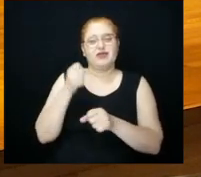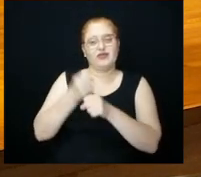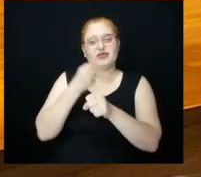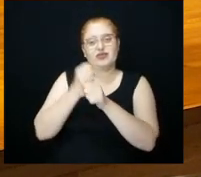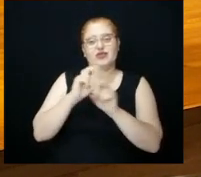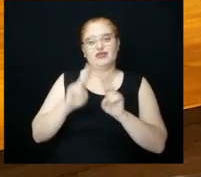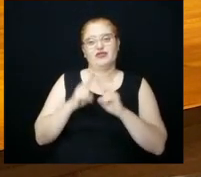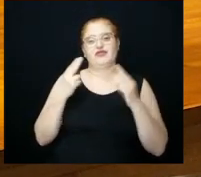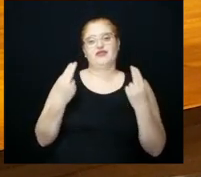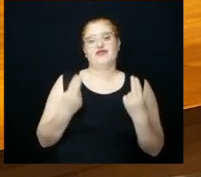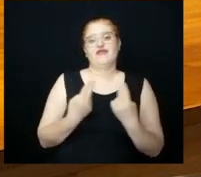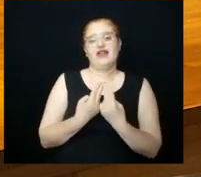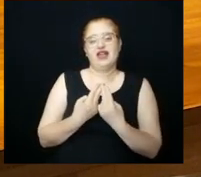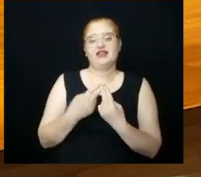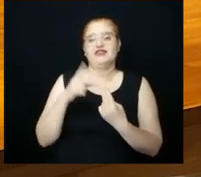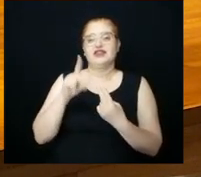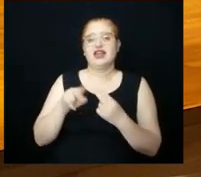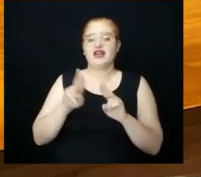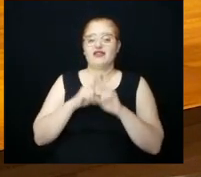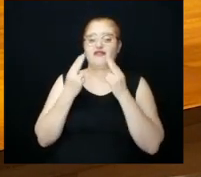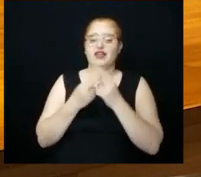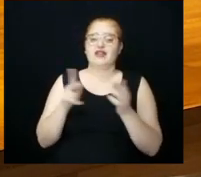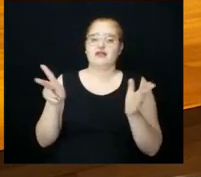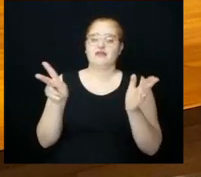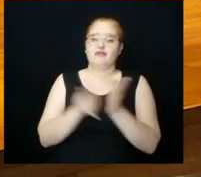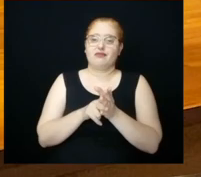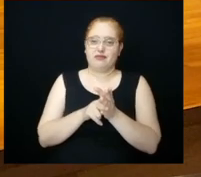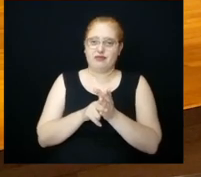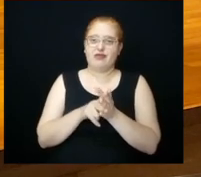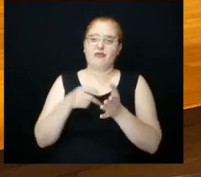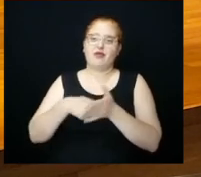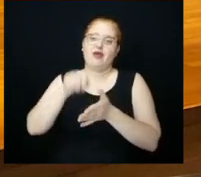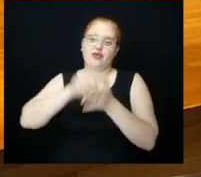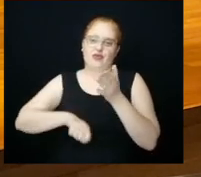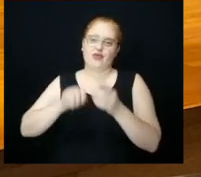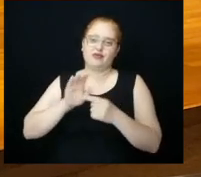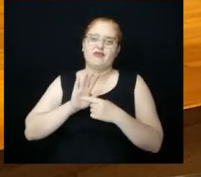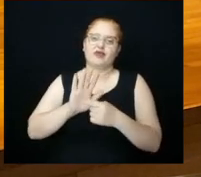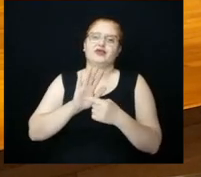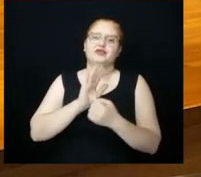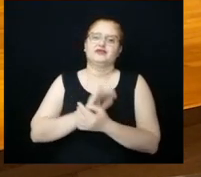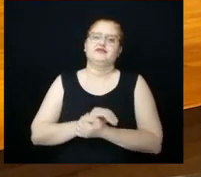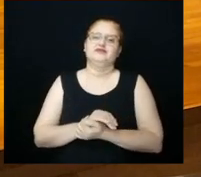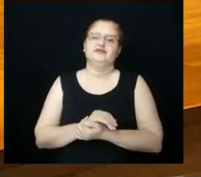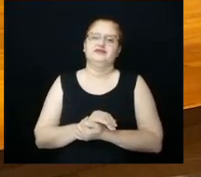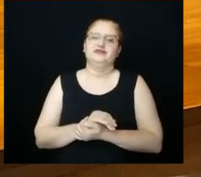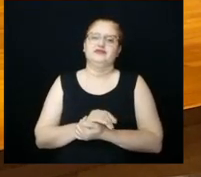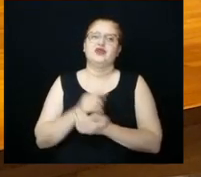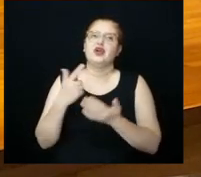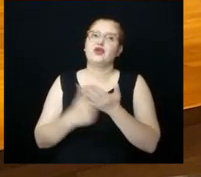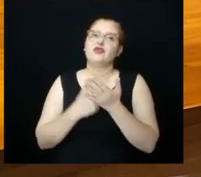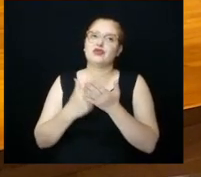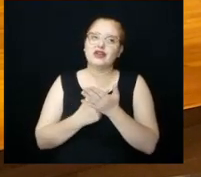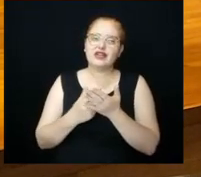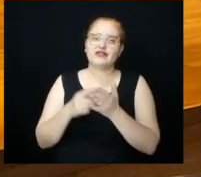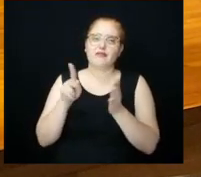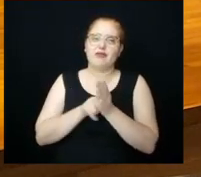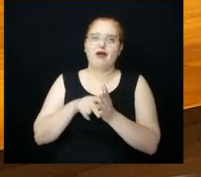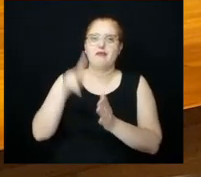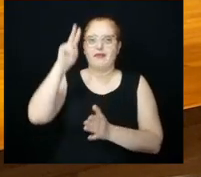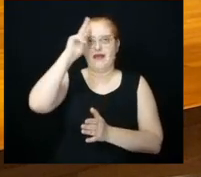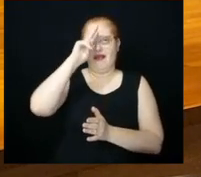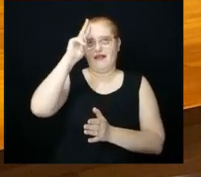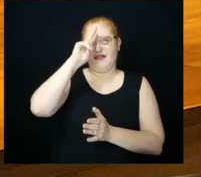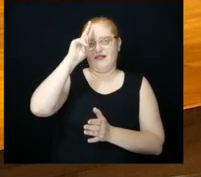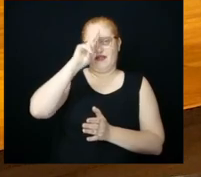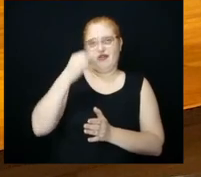universo, que nada mais é também do que o universo da própria Chimamanda que ela traz aqui. Né? Não é um livro autobiográfico,